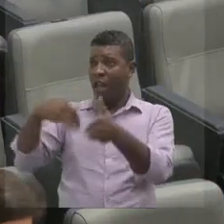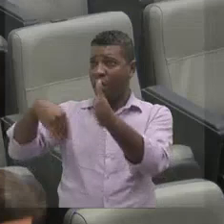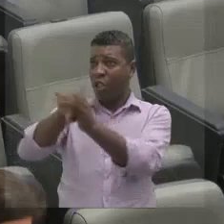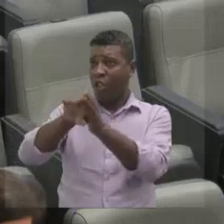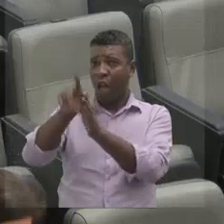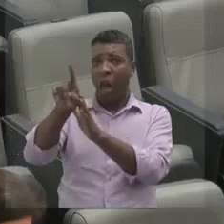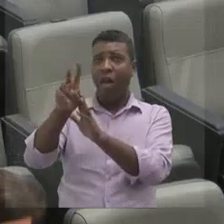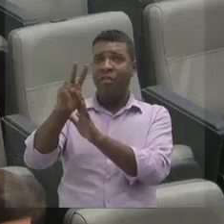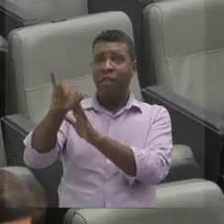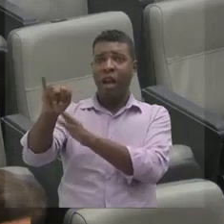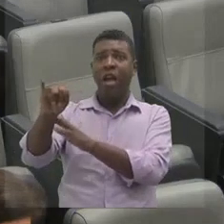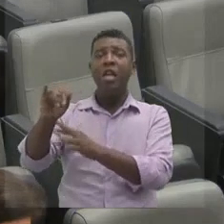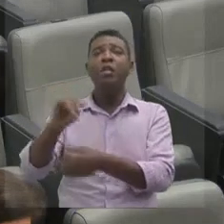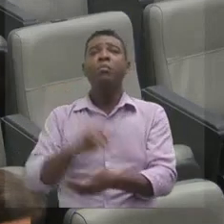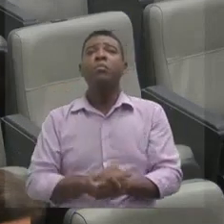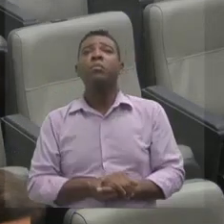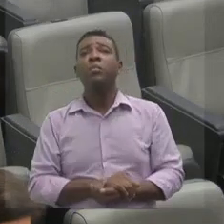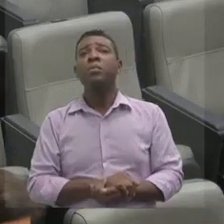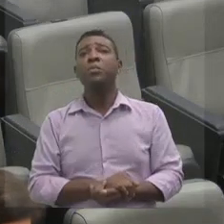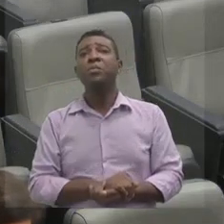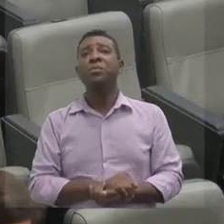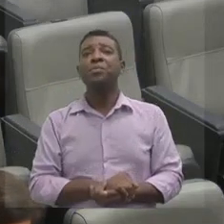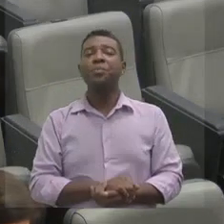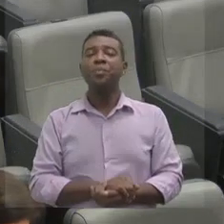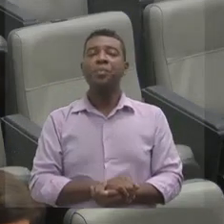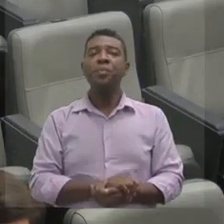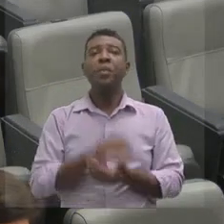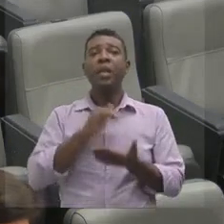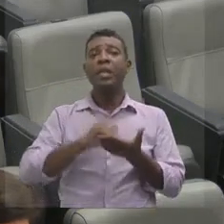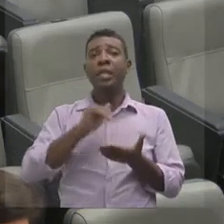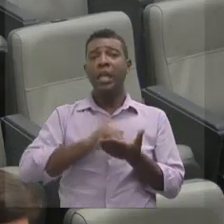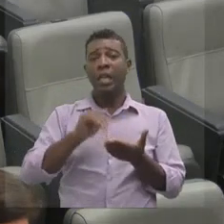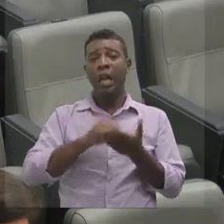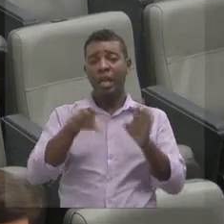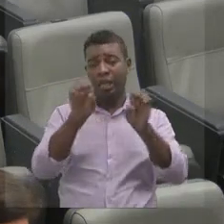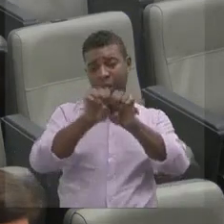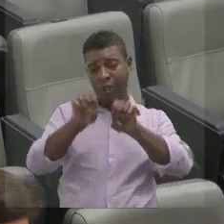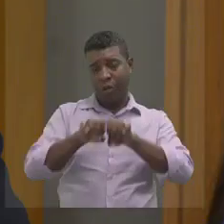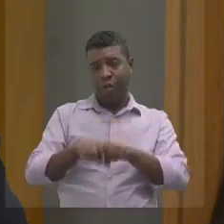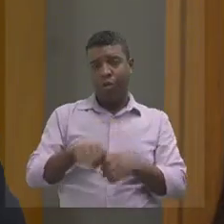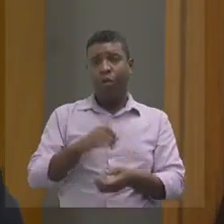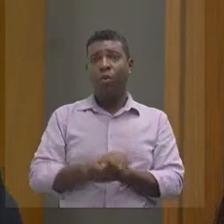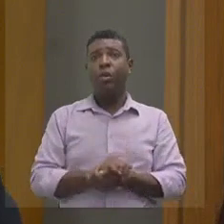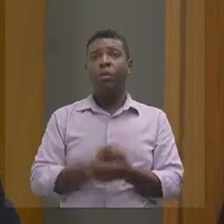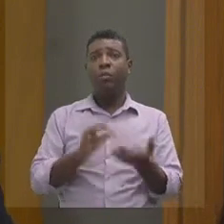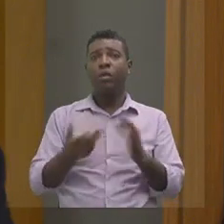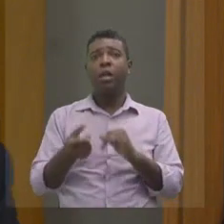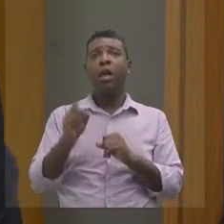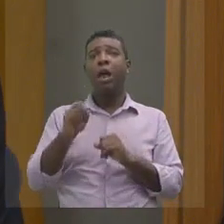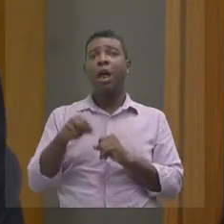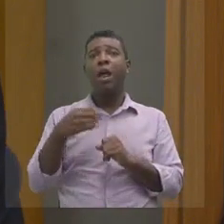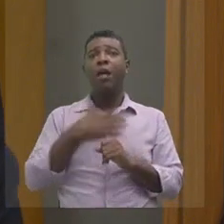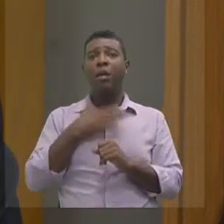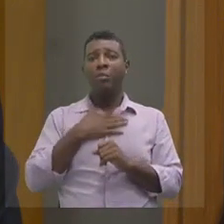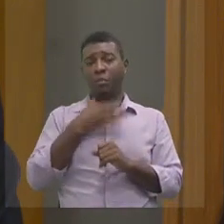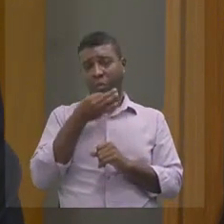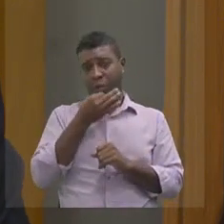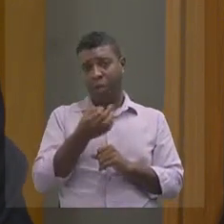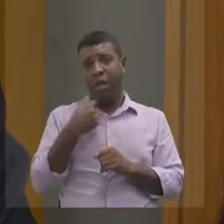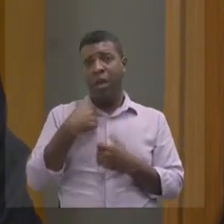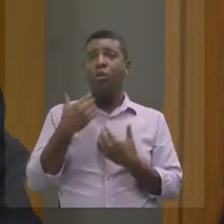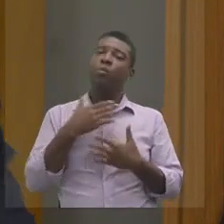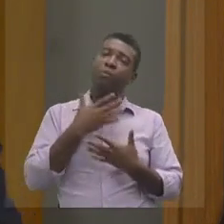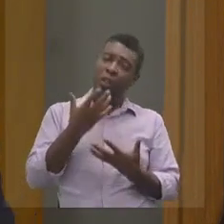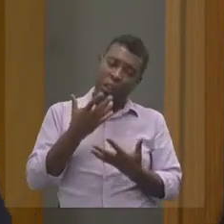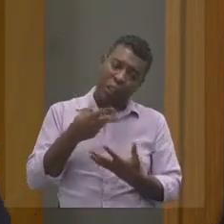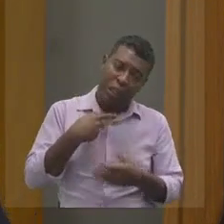a secretaria de infraestrutura Então são essas as colocações que eu gostaria de fazer